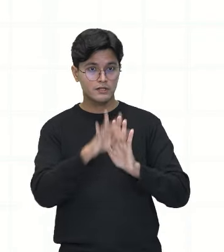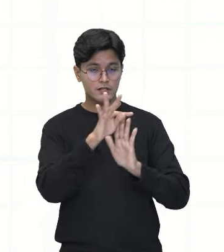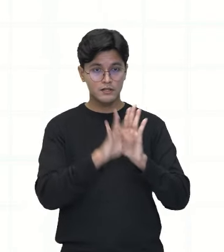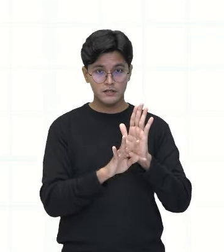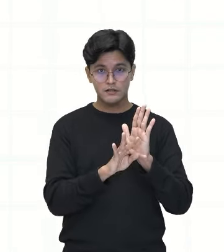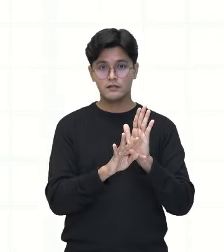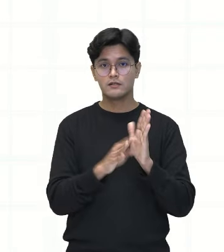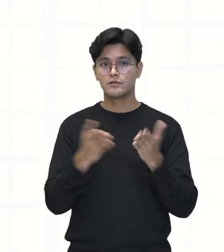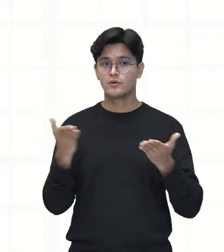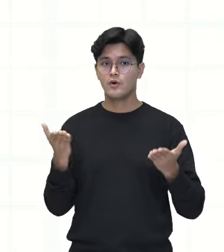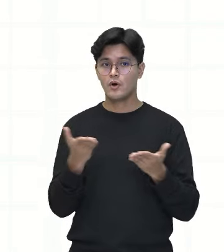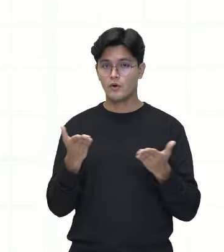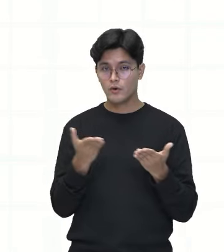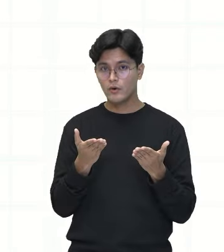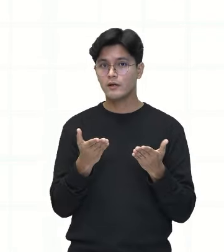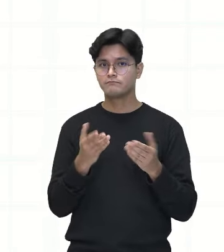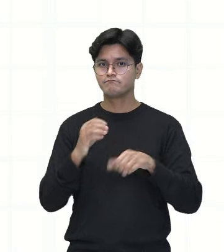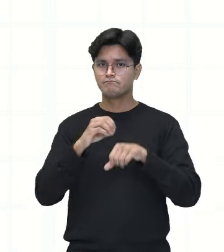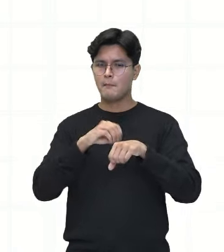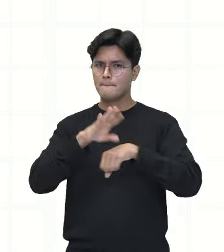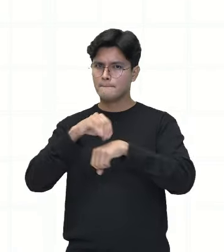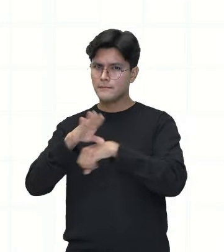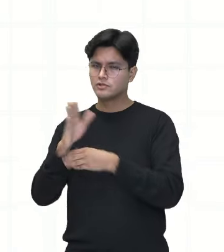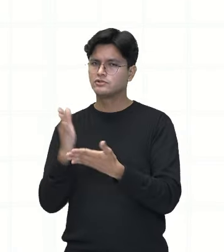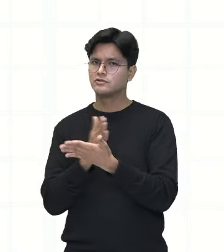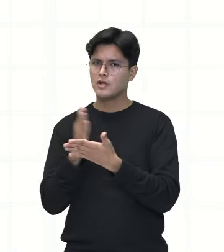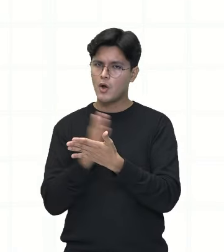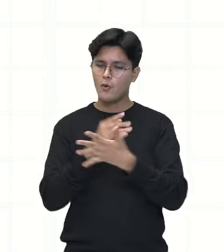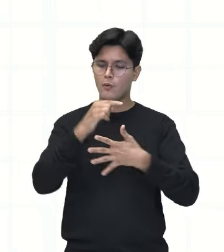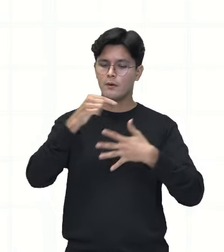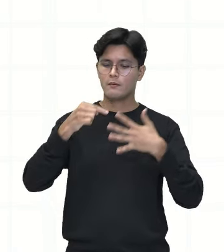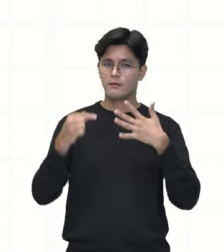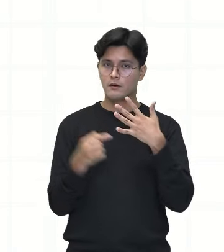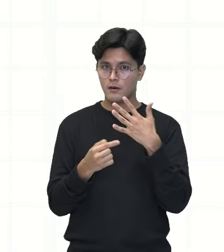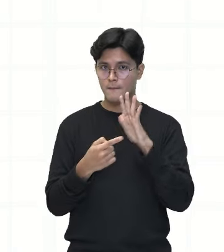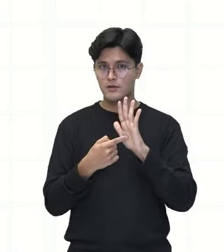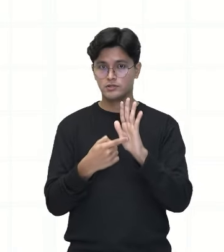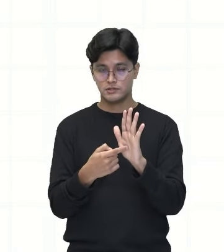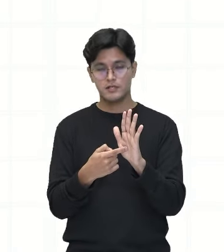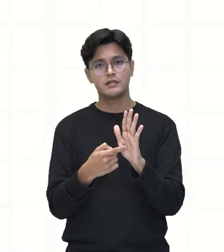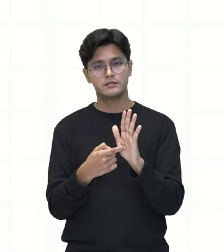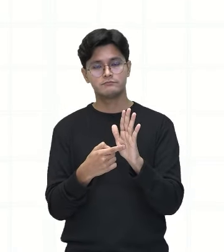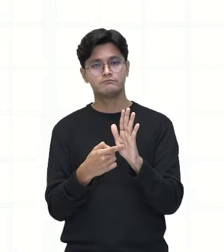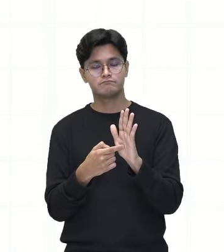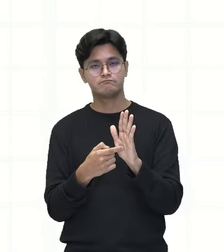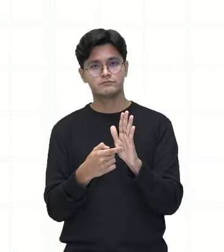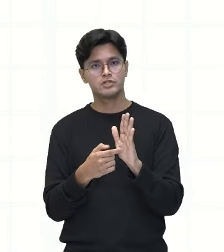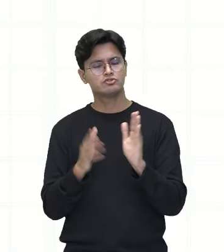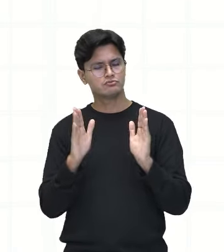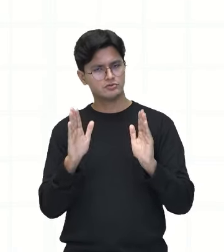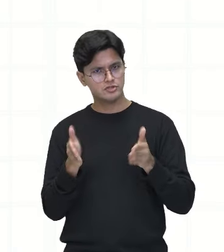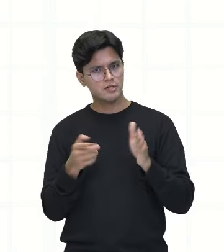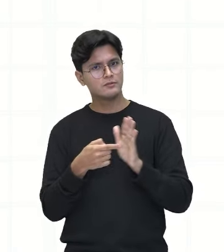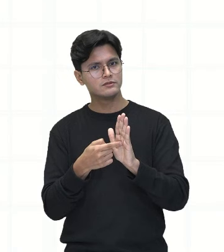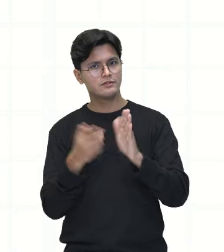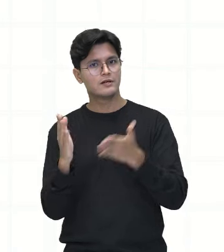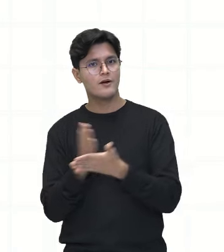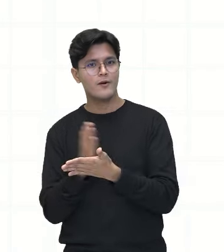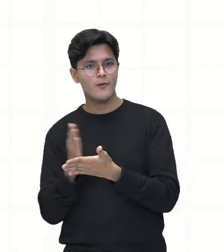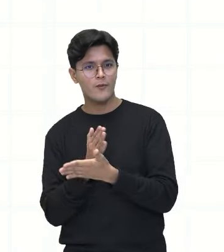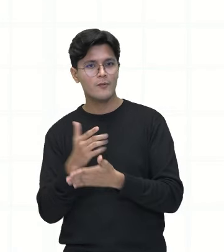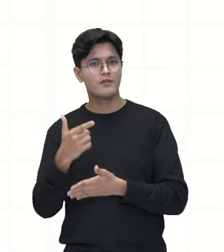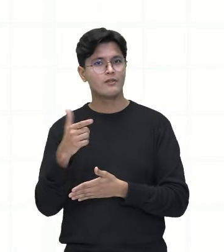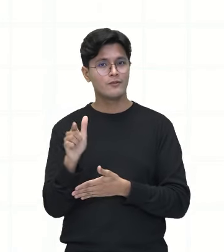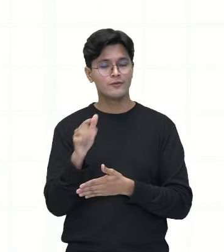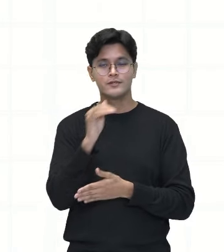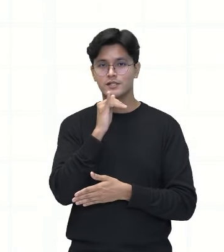pegar algumas pistas para vocês. Eu já dei as pistas de algumas palavras, não é? Outras a gente vai ver aqui, ó. Por exemplo, fuzzy, que